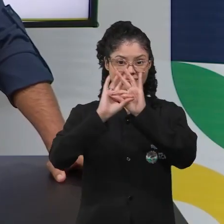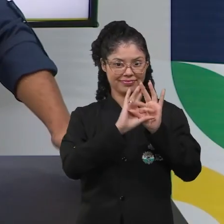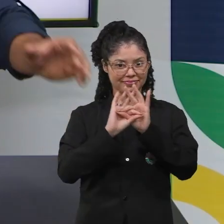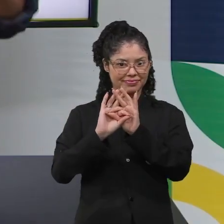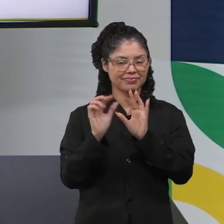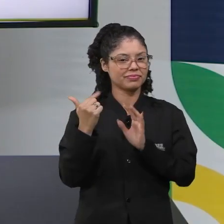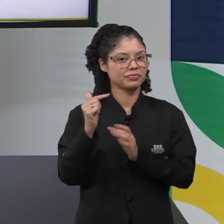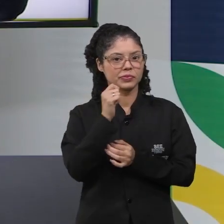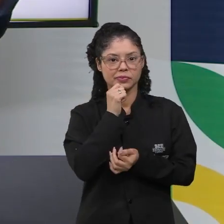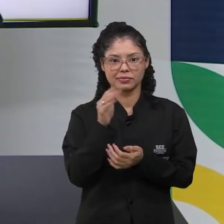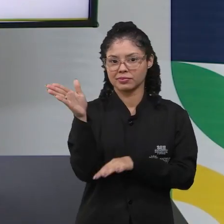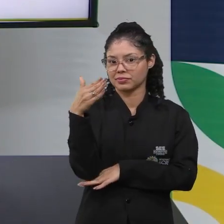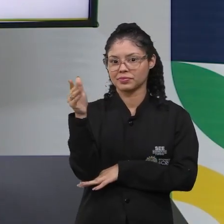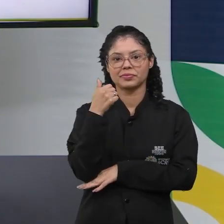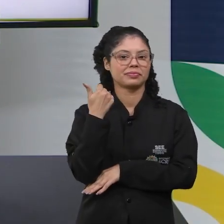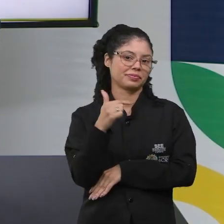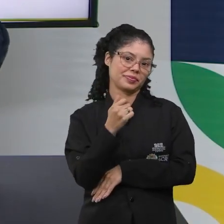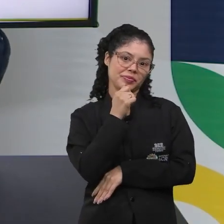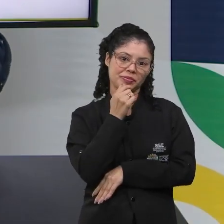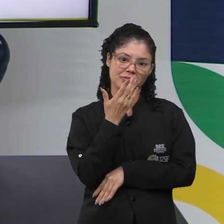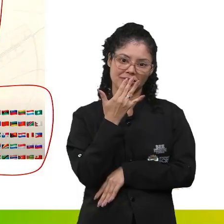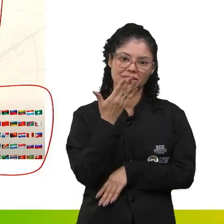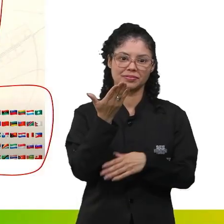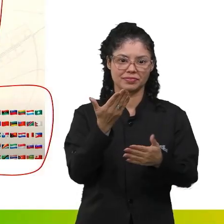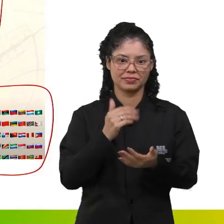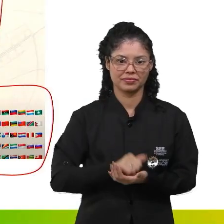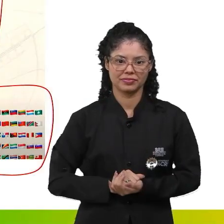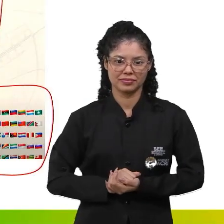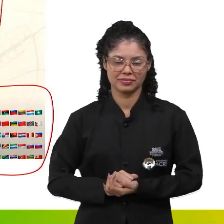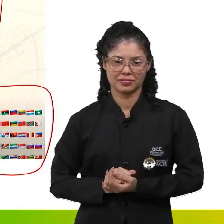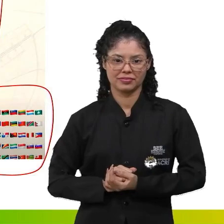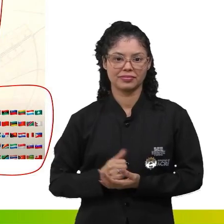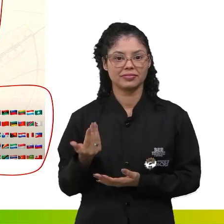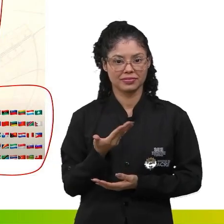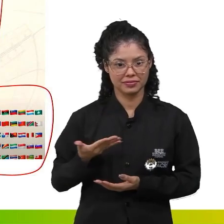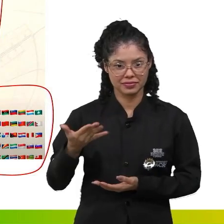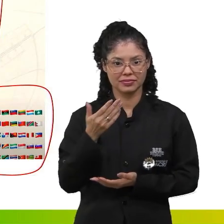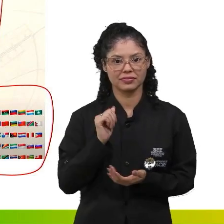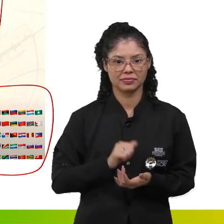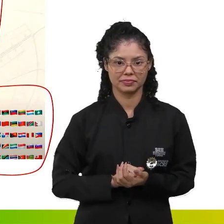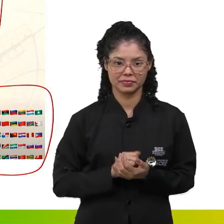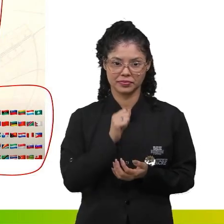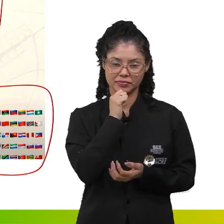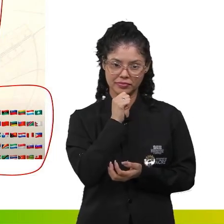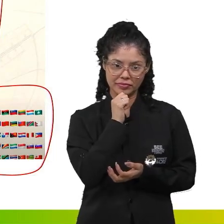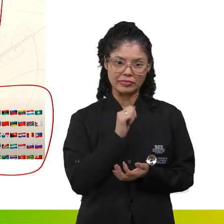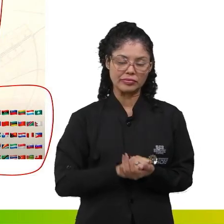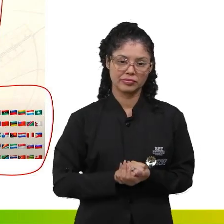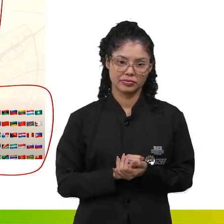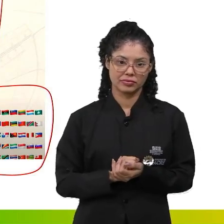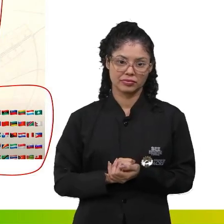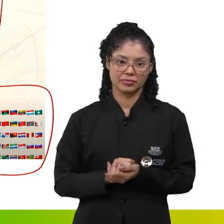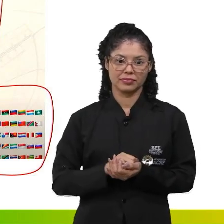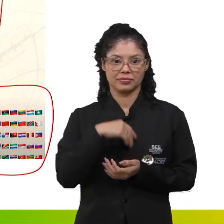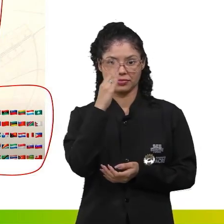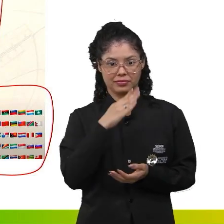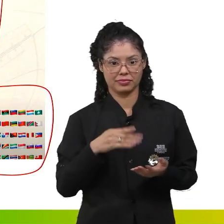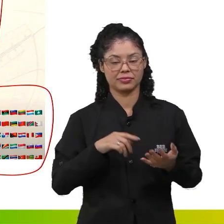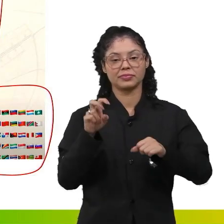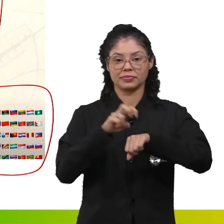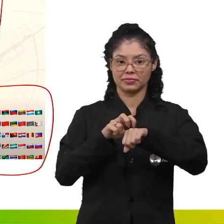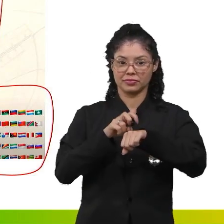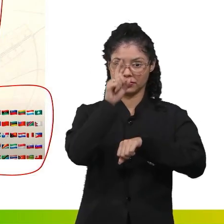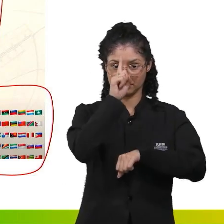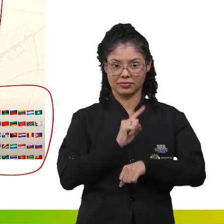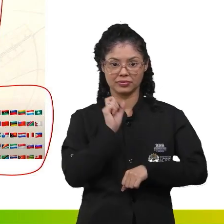Não tem nenhuma bandeira que não tenha uma dessas cores. São cores básicas. Tem bandeira que tem... a do Brasil é verde,